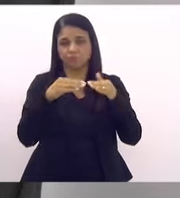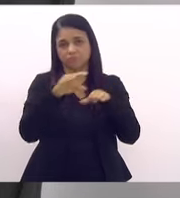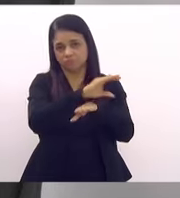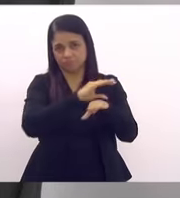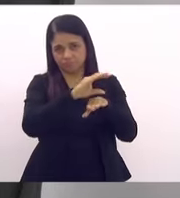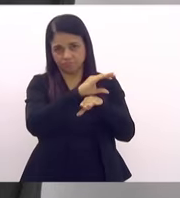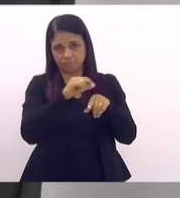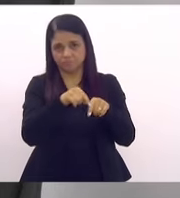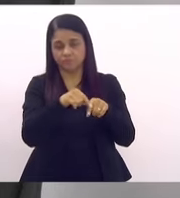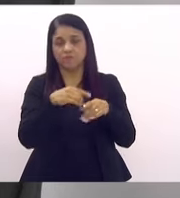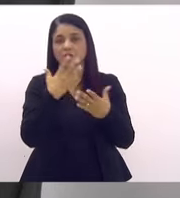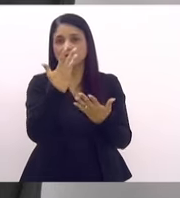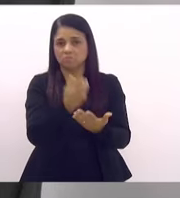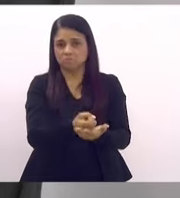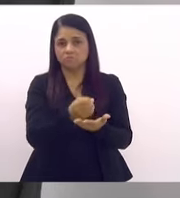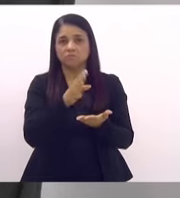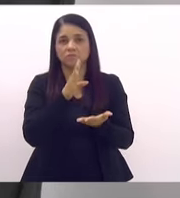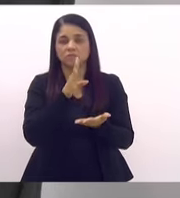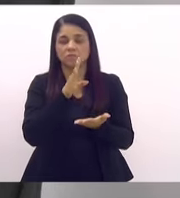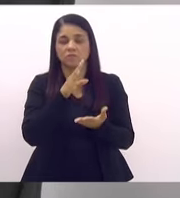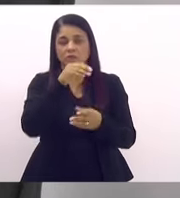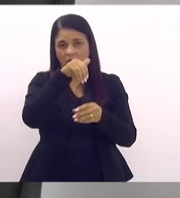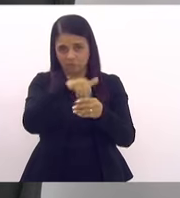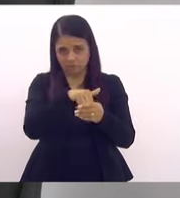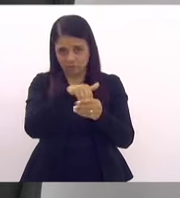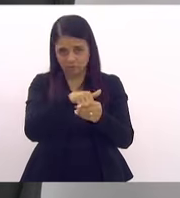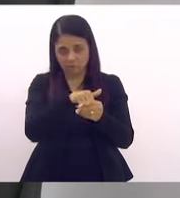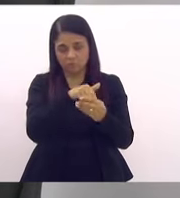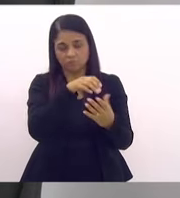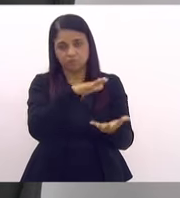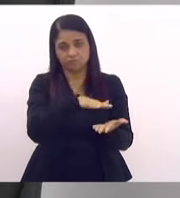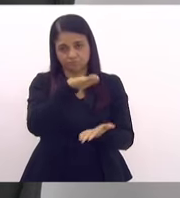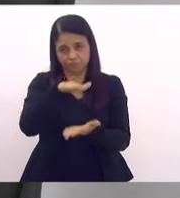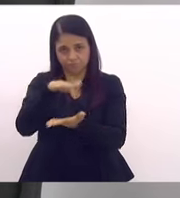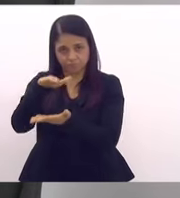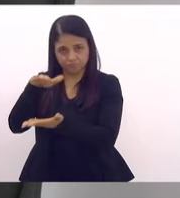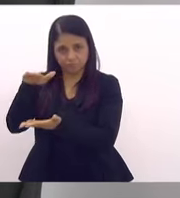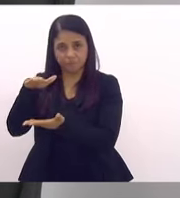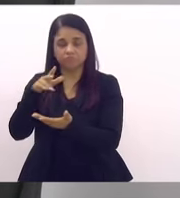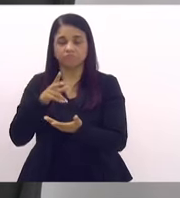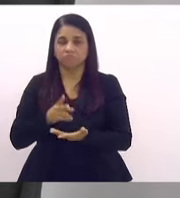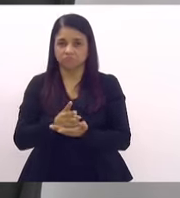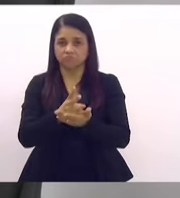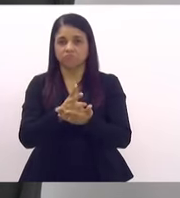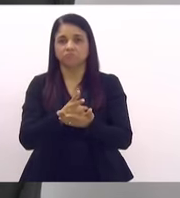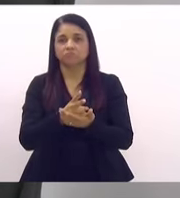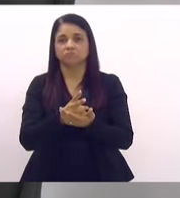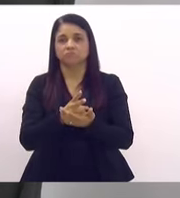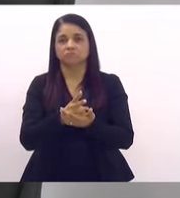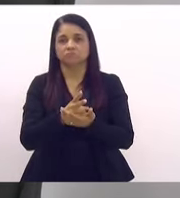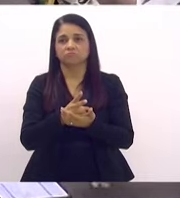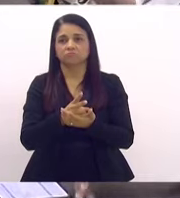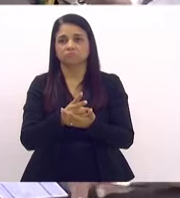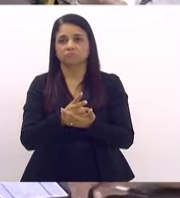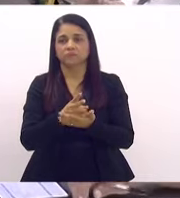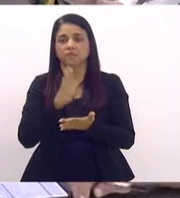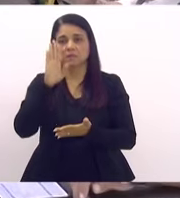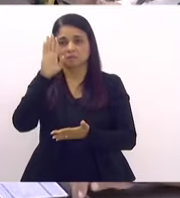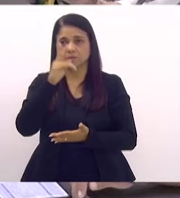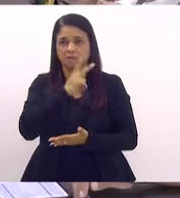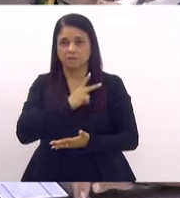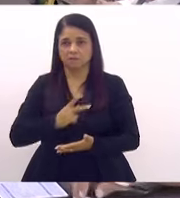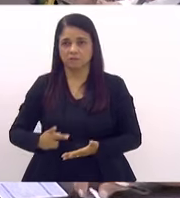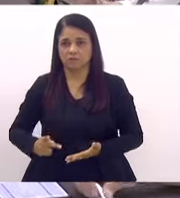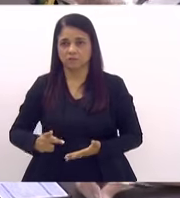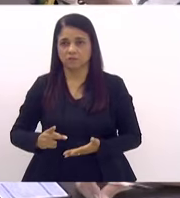Aqueles que aprovam a votação por bloco dos referidos projetos, permaneçam como estão, aprovado. Presidente. Eu